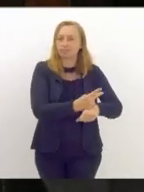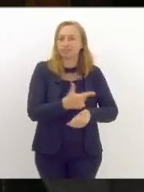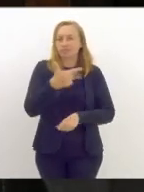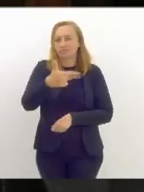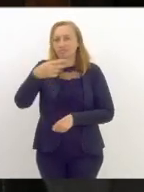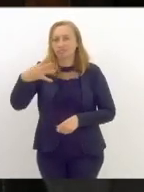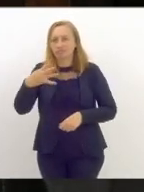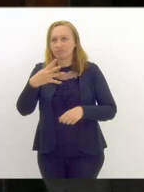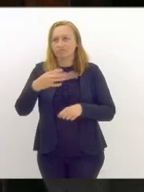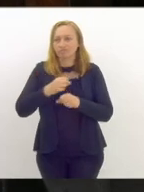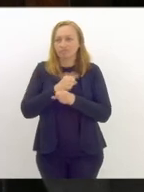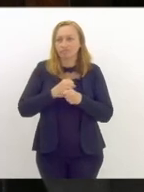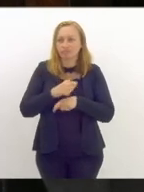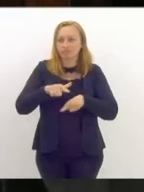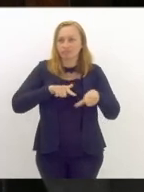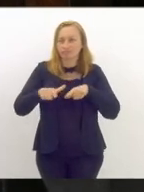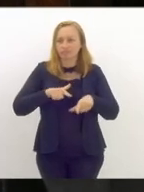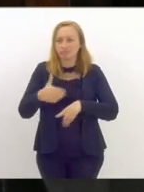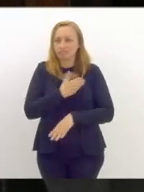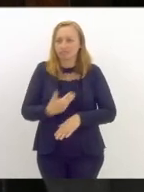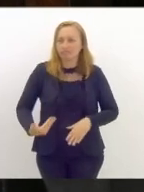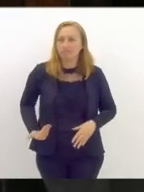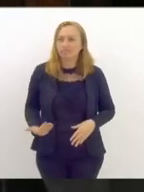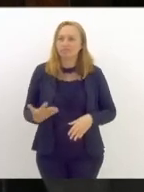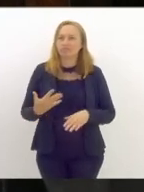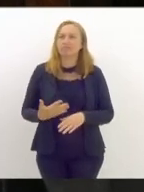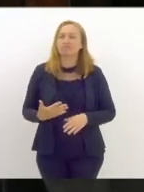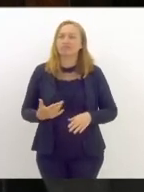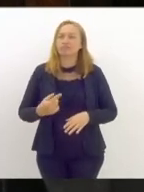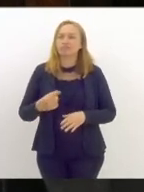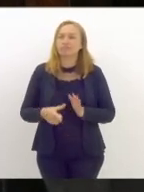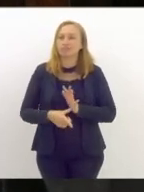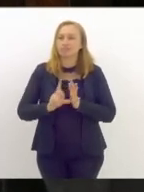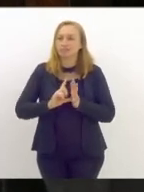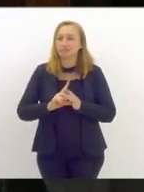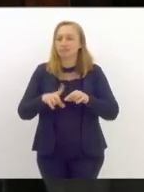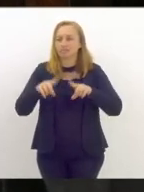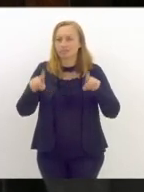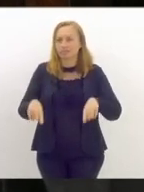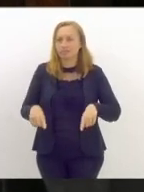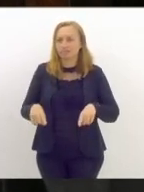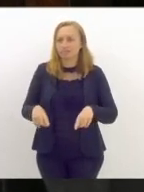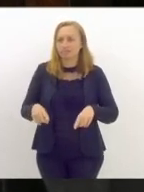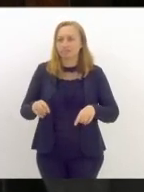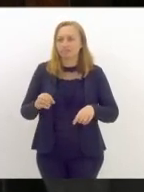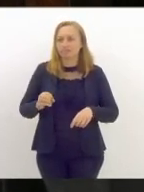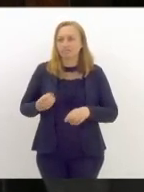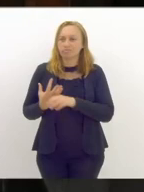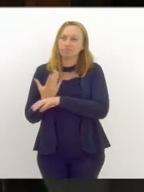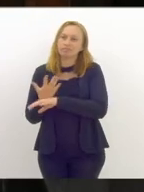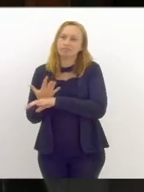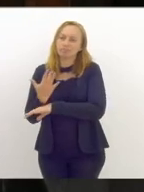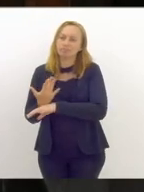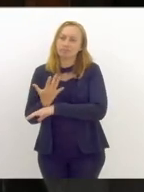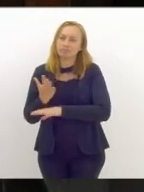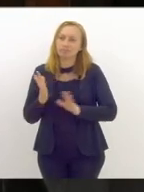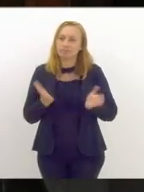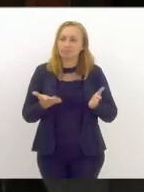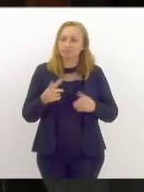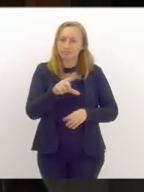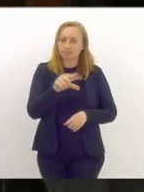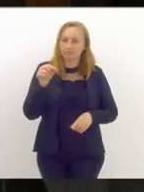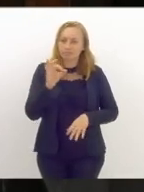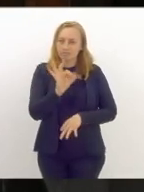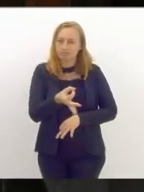anos de serviço público. Eu, antes de entrar para a secretaria, eu era servidor do Duque de Caxias. Fortalece a minha convicção de que eu fiz uma escolha